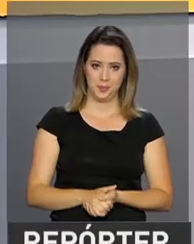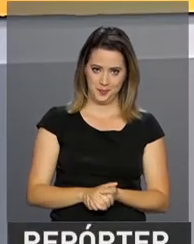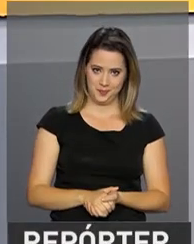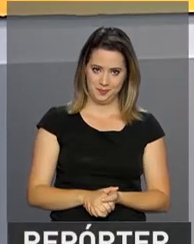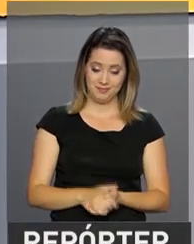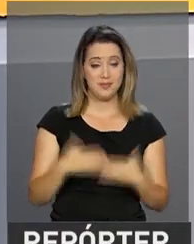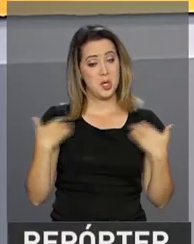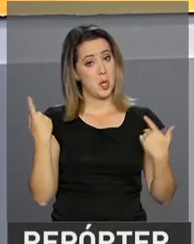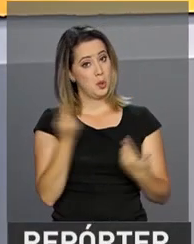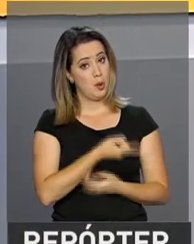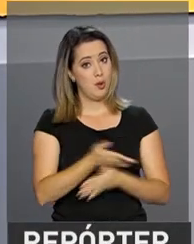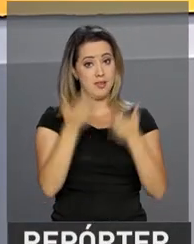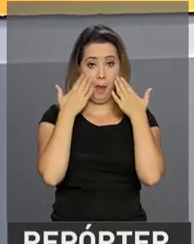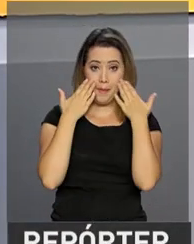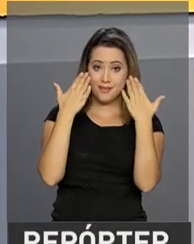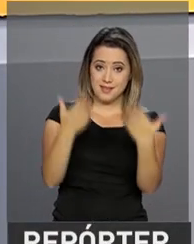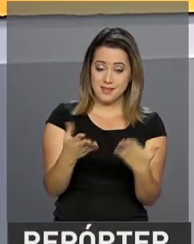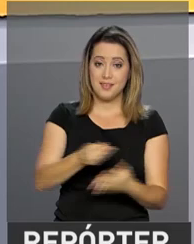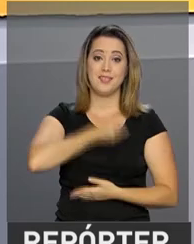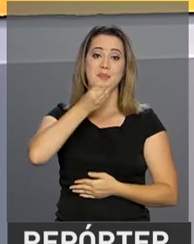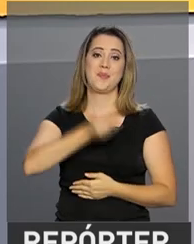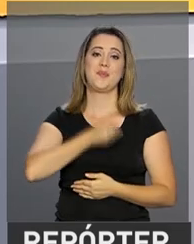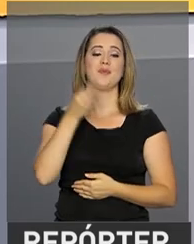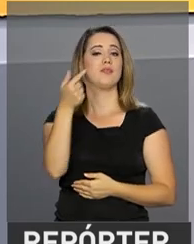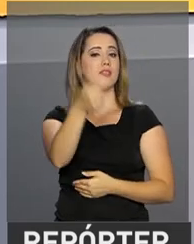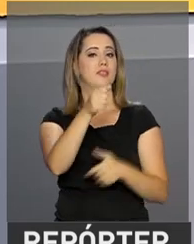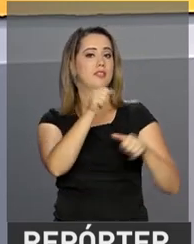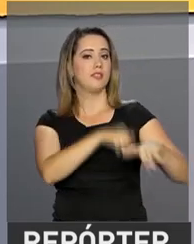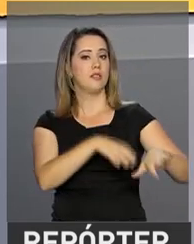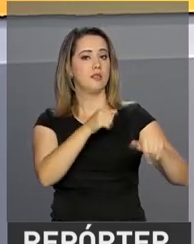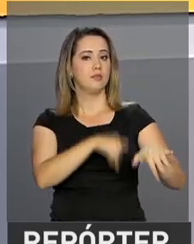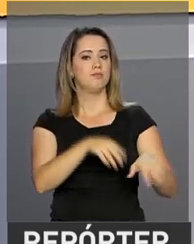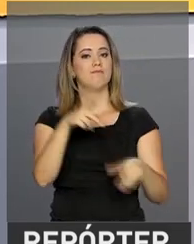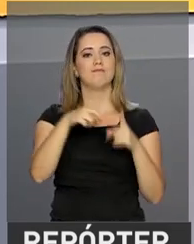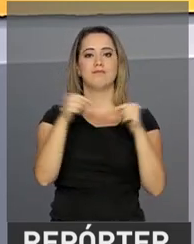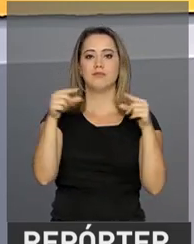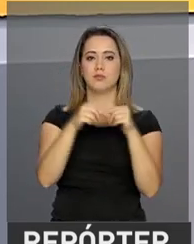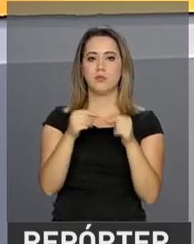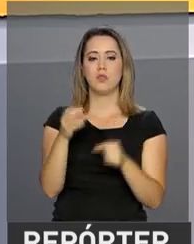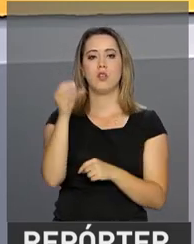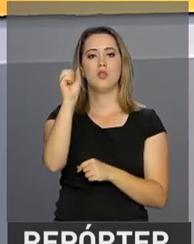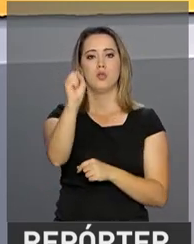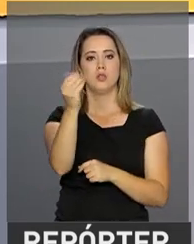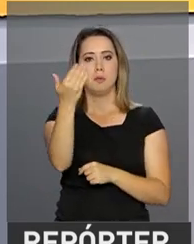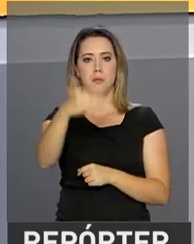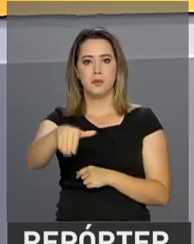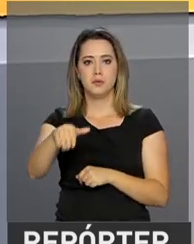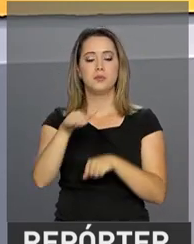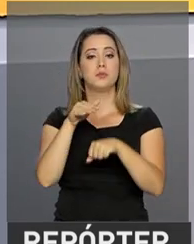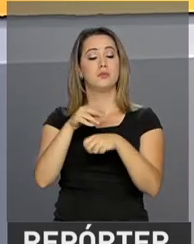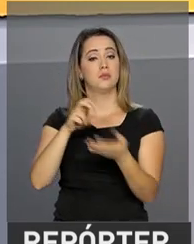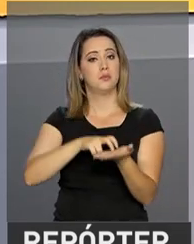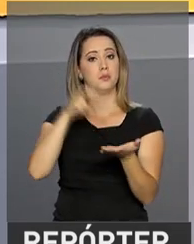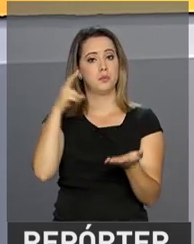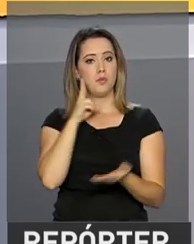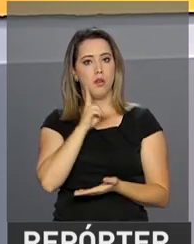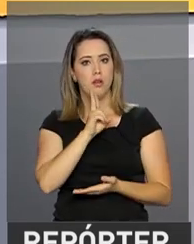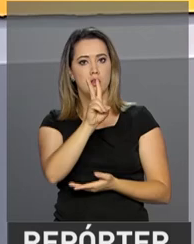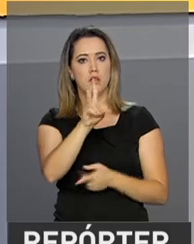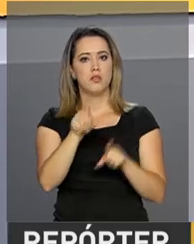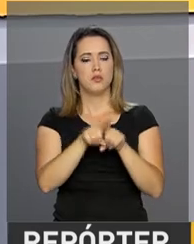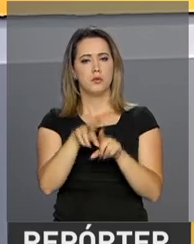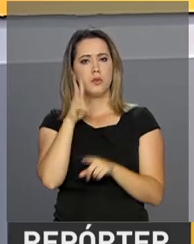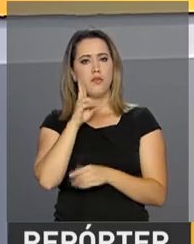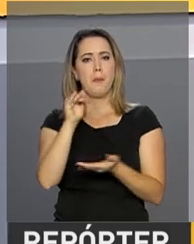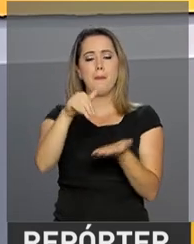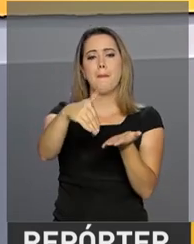a TVNBR vai transmitir ao vivo o desfile de 7 de setembro em Brasília, a partir das 8h30 da manhã. Você pode acompanhar